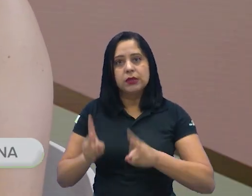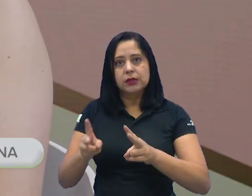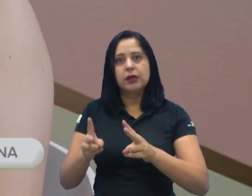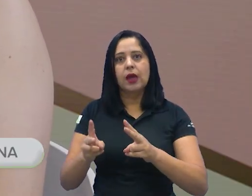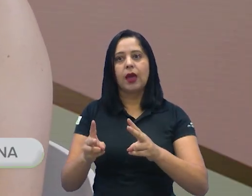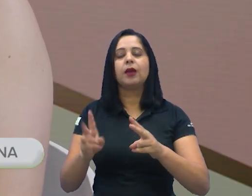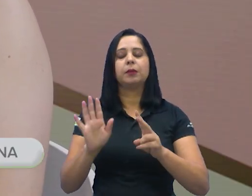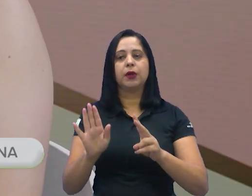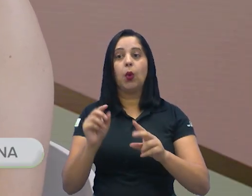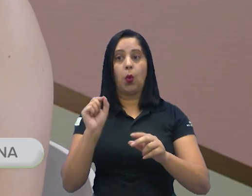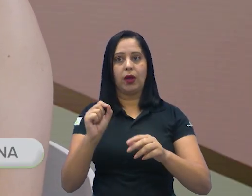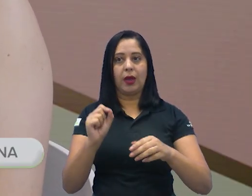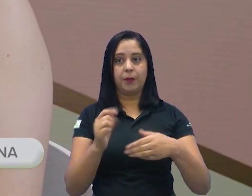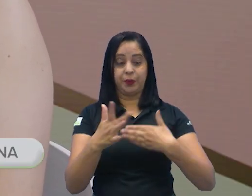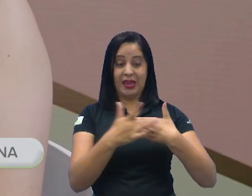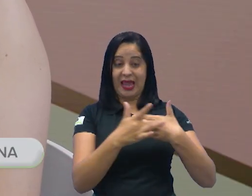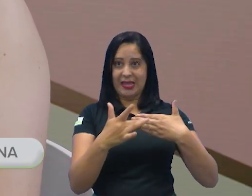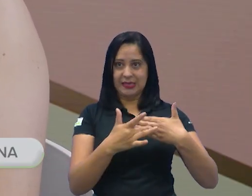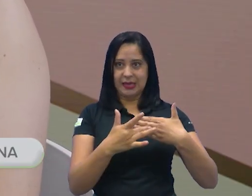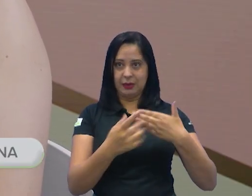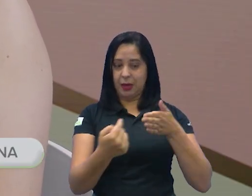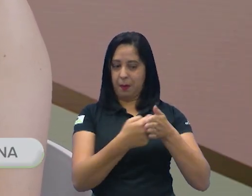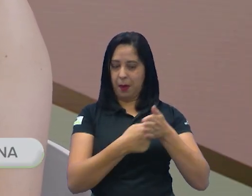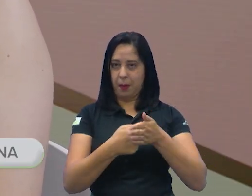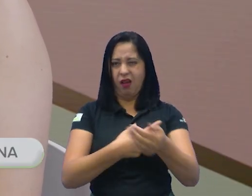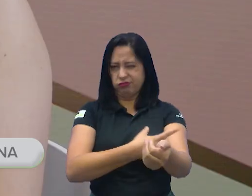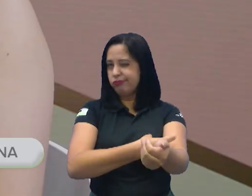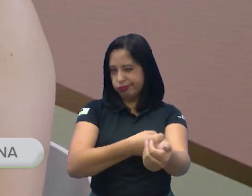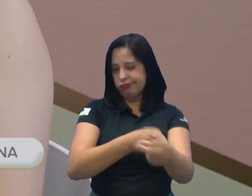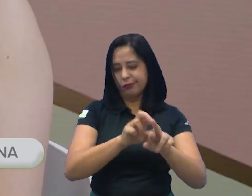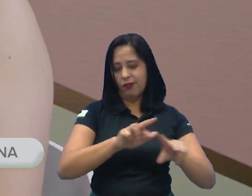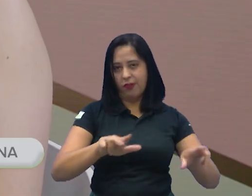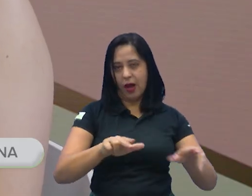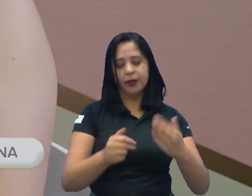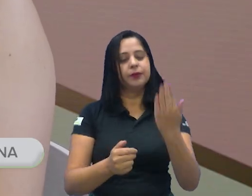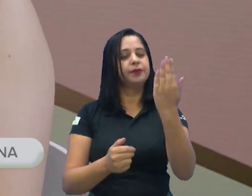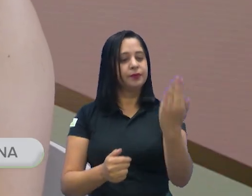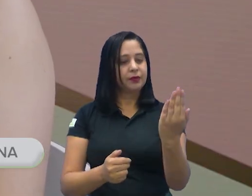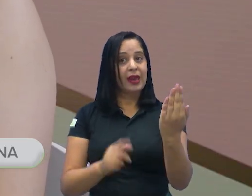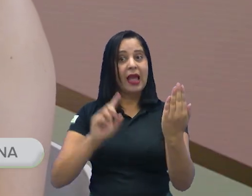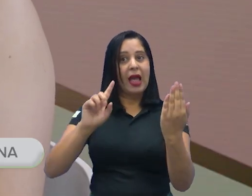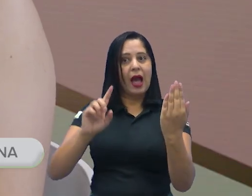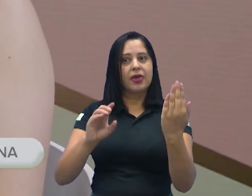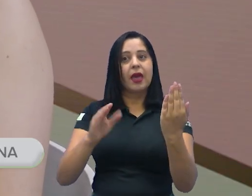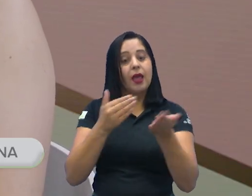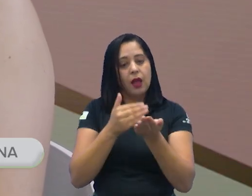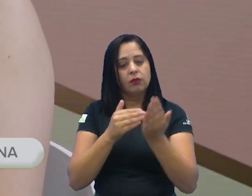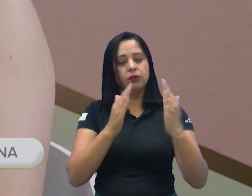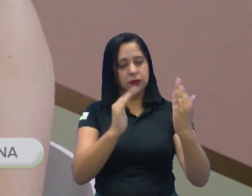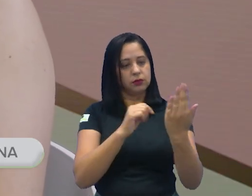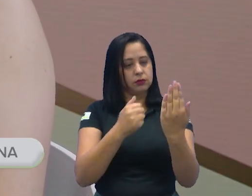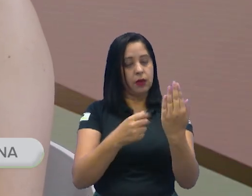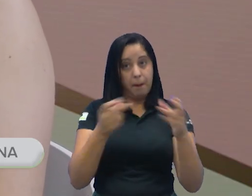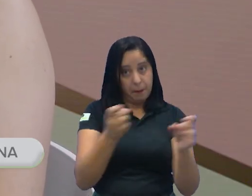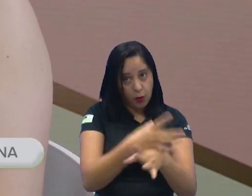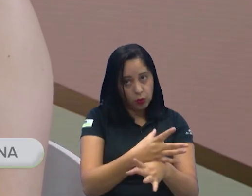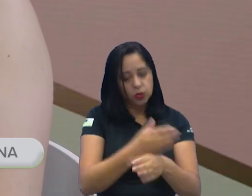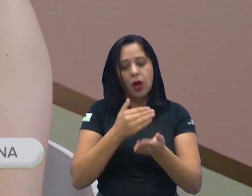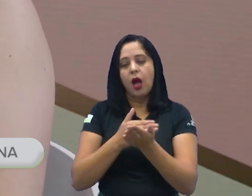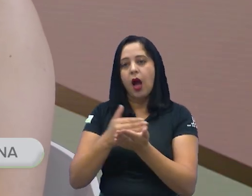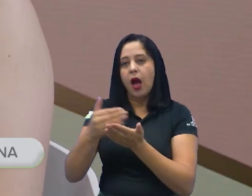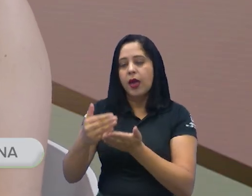foi falado aqui na entrevista. É muito comum a gente ter esses exames